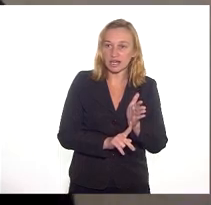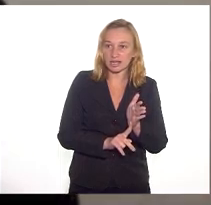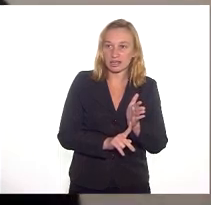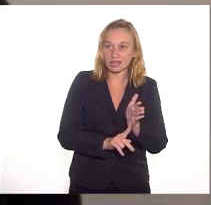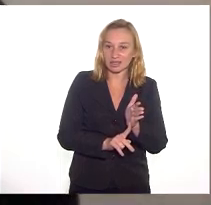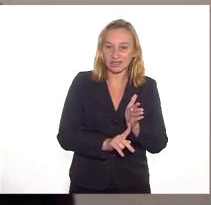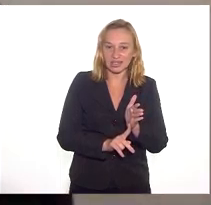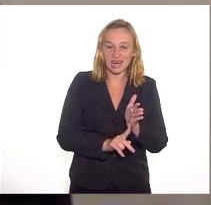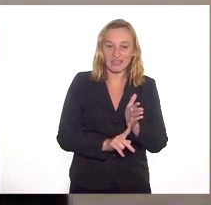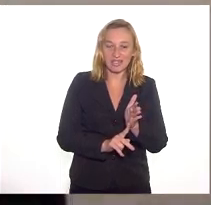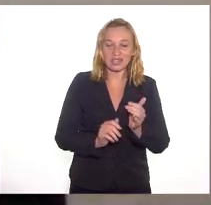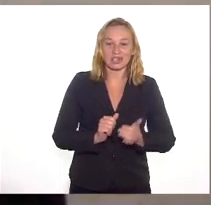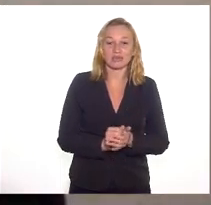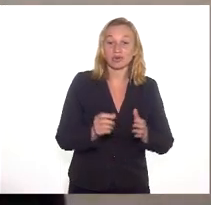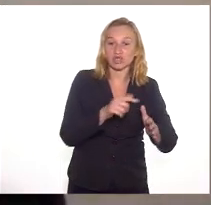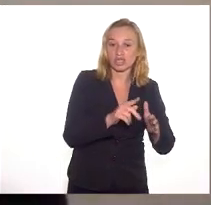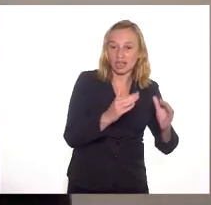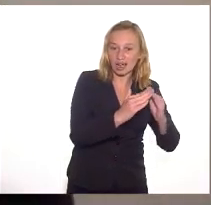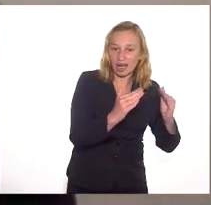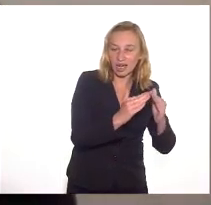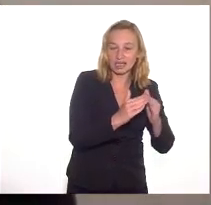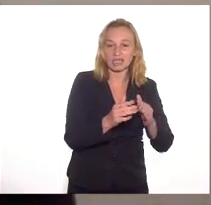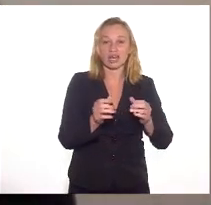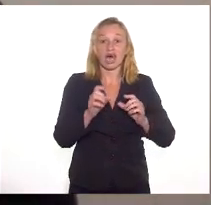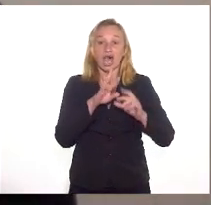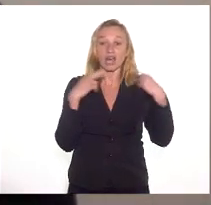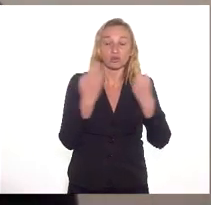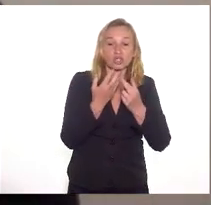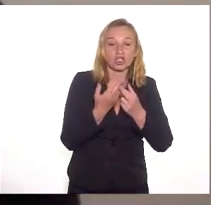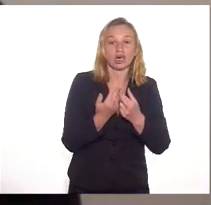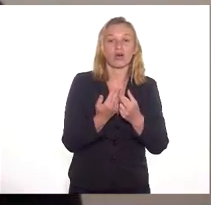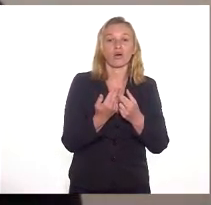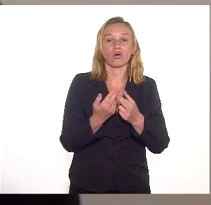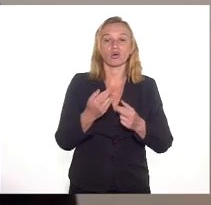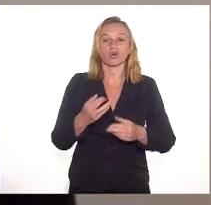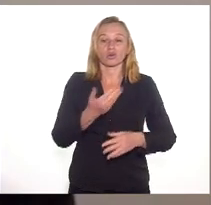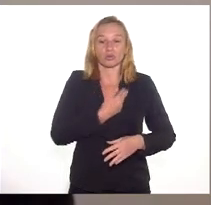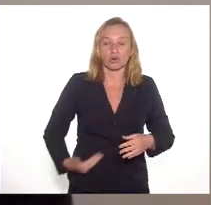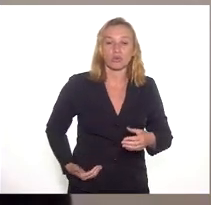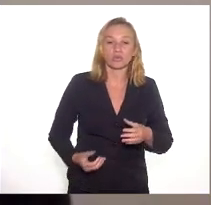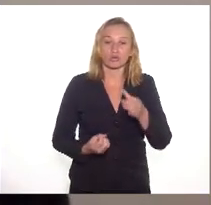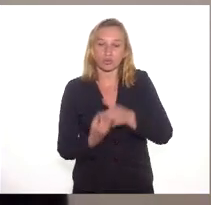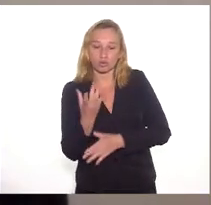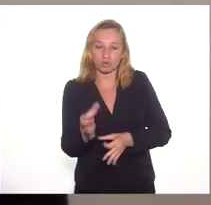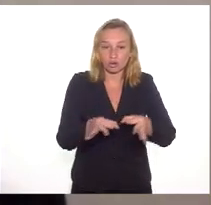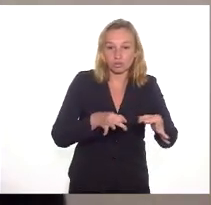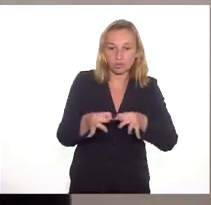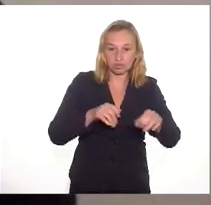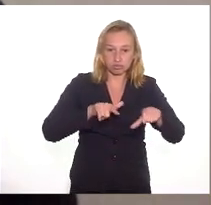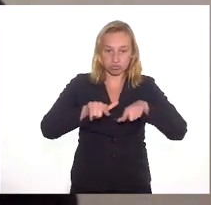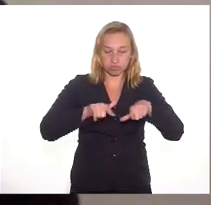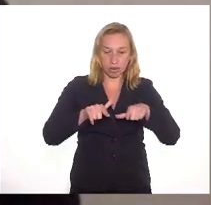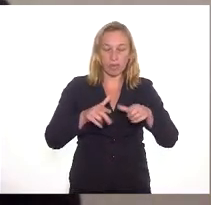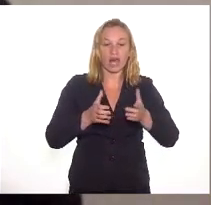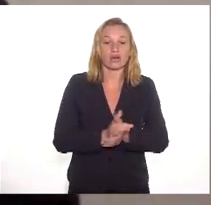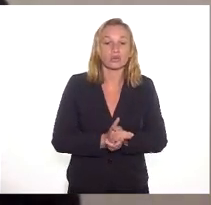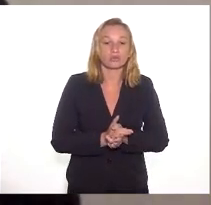debatido aqui na casa, houve audiência pública construída pela Comissão do Trabalho, acho que o